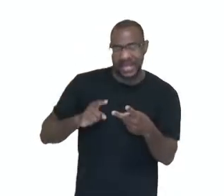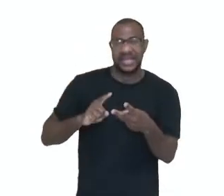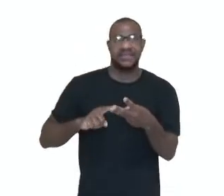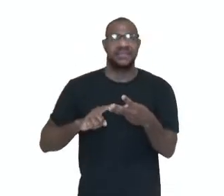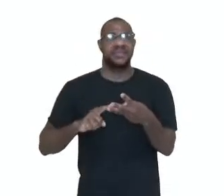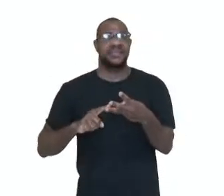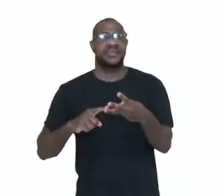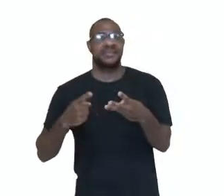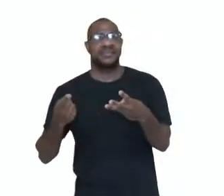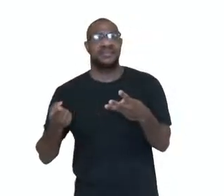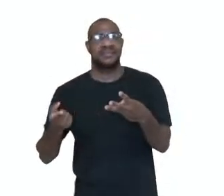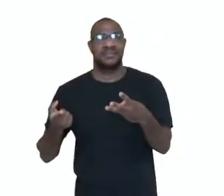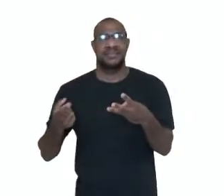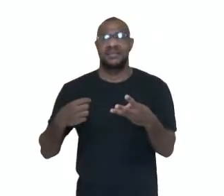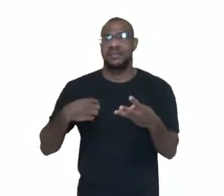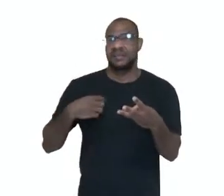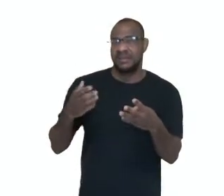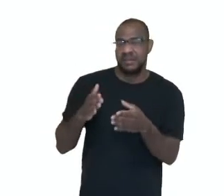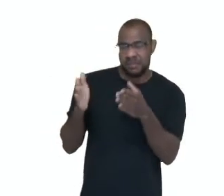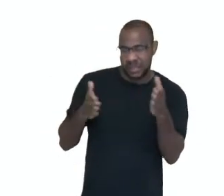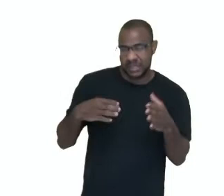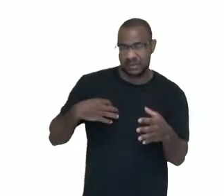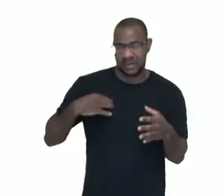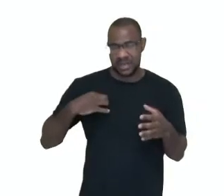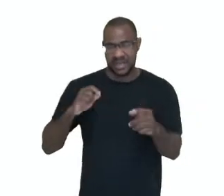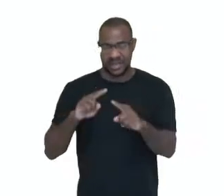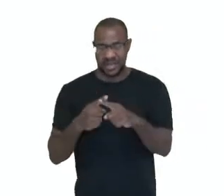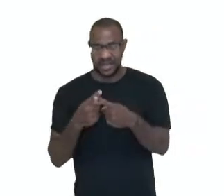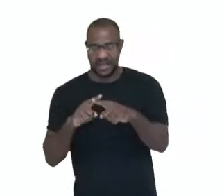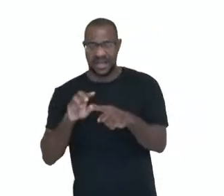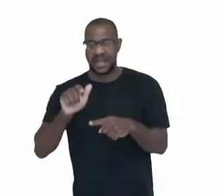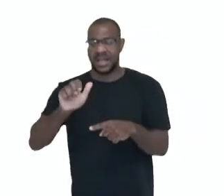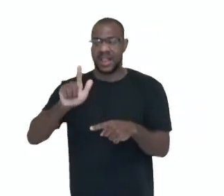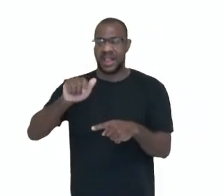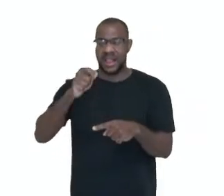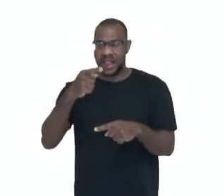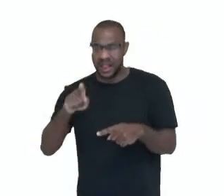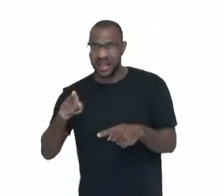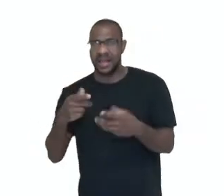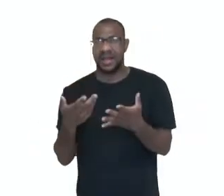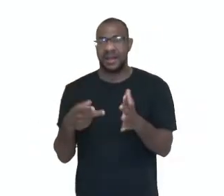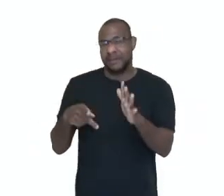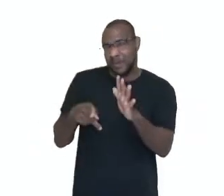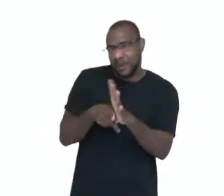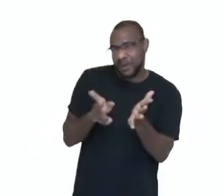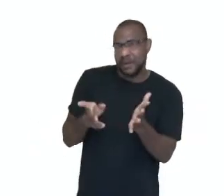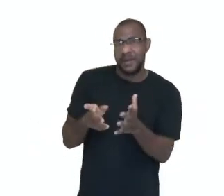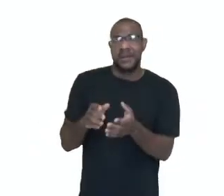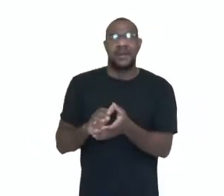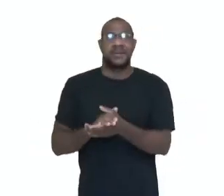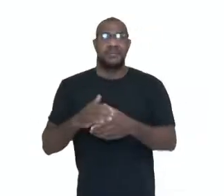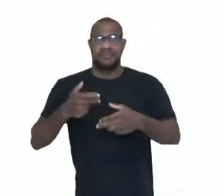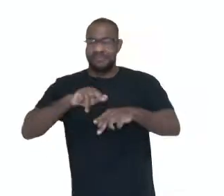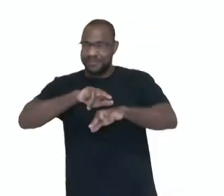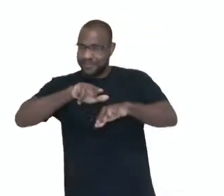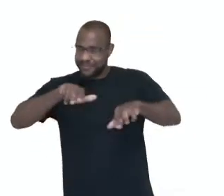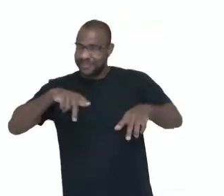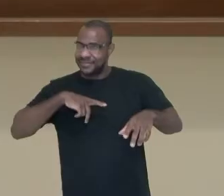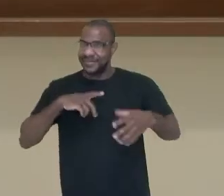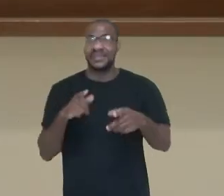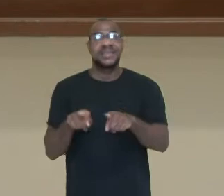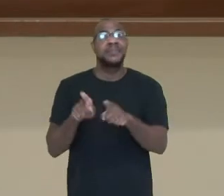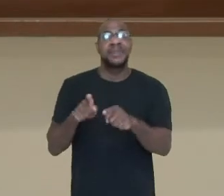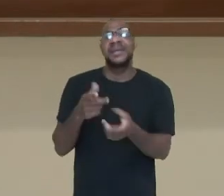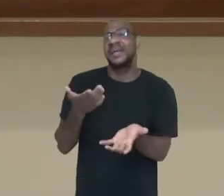para produção de lã, para a criação específica para montaria, para a